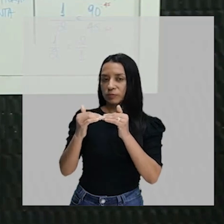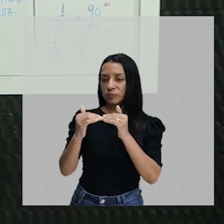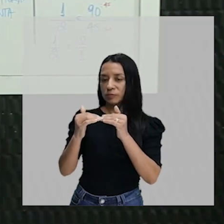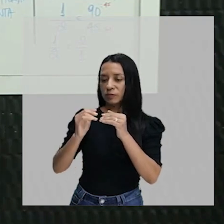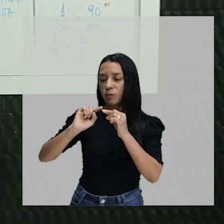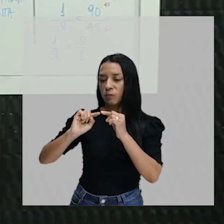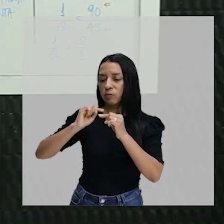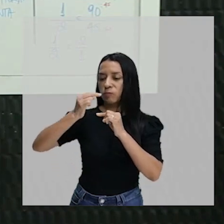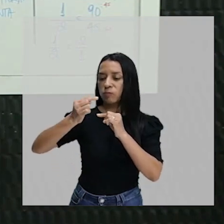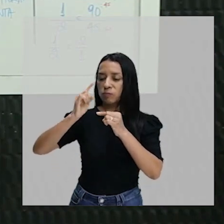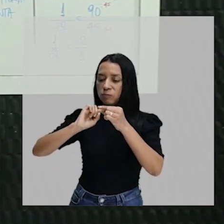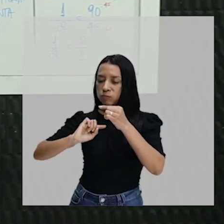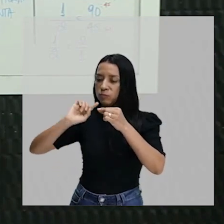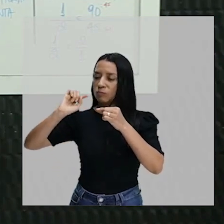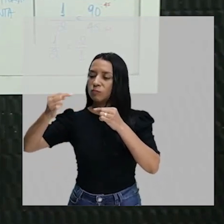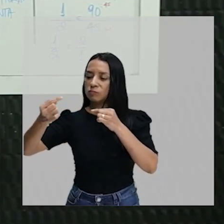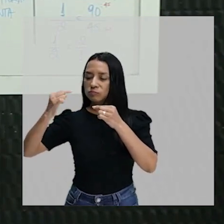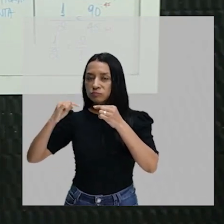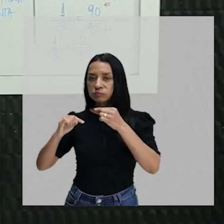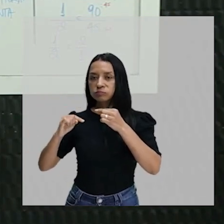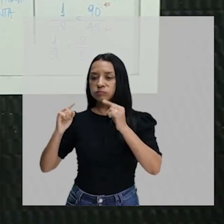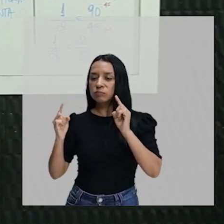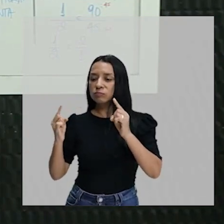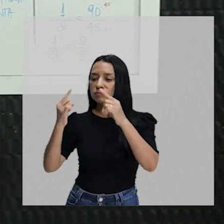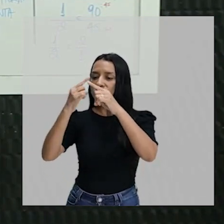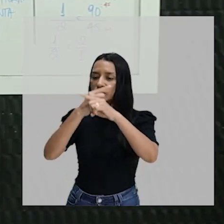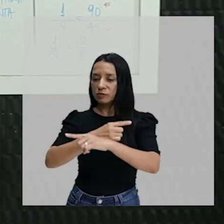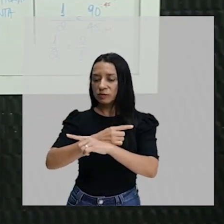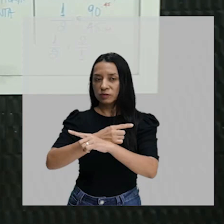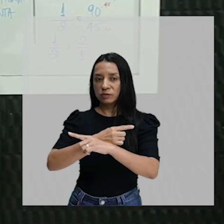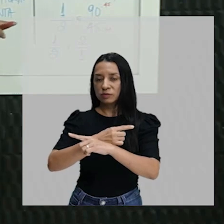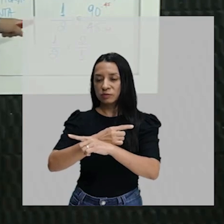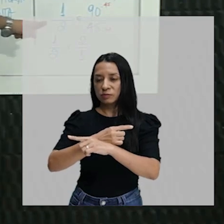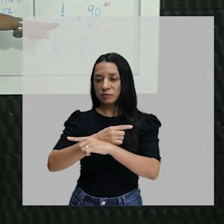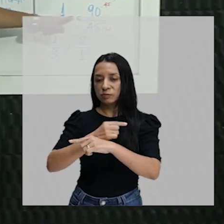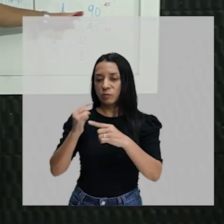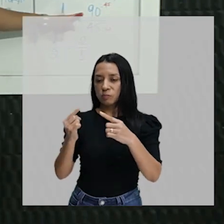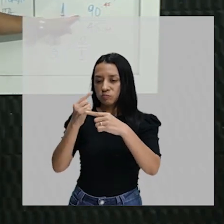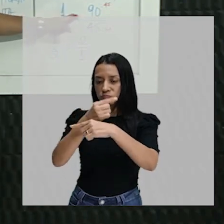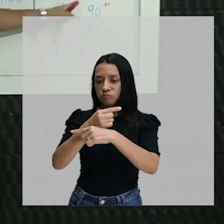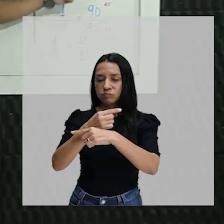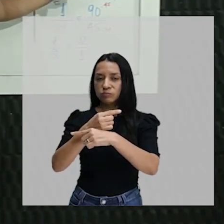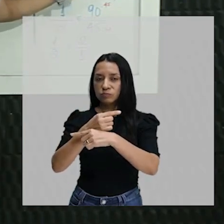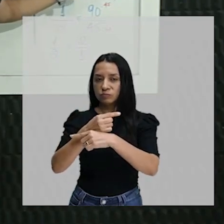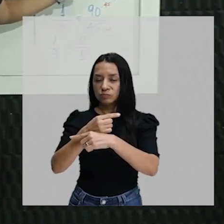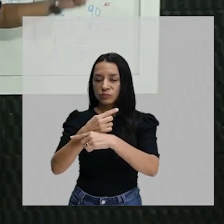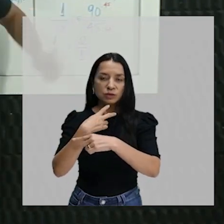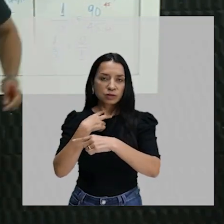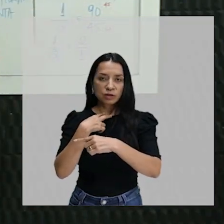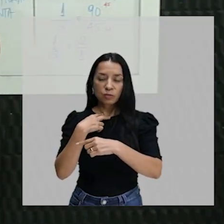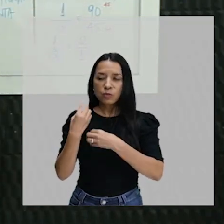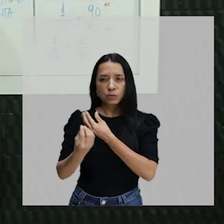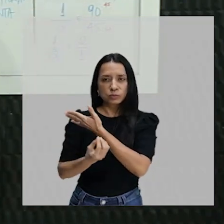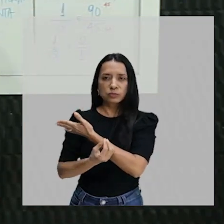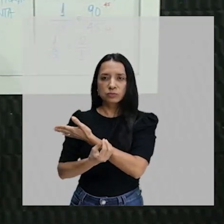inversas proporção inversas tá então eu não posso tá do jeito